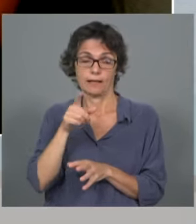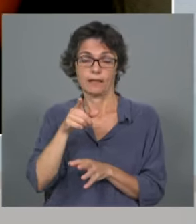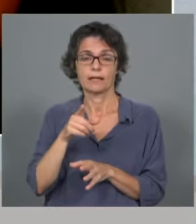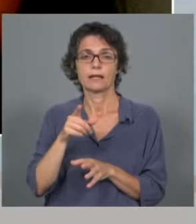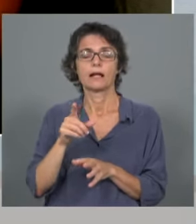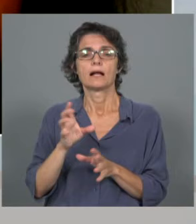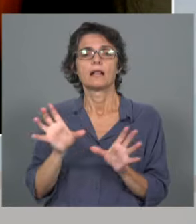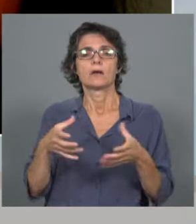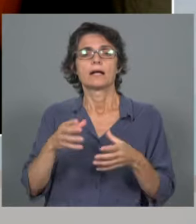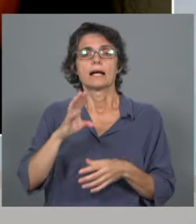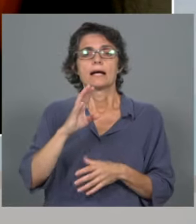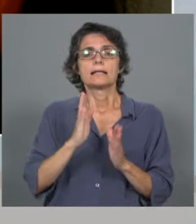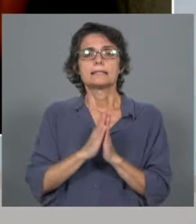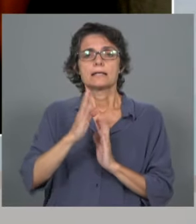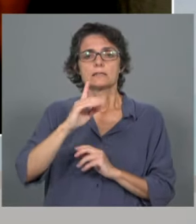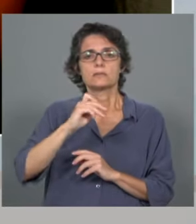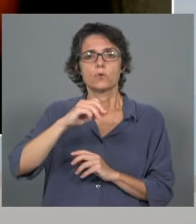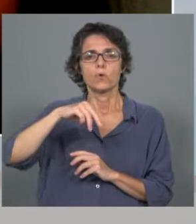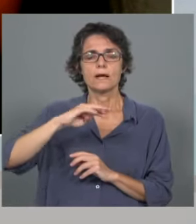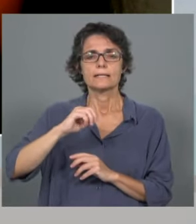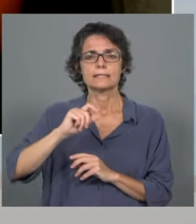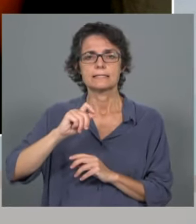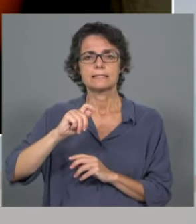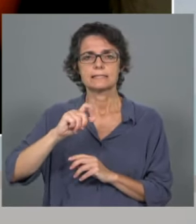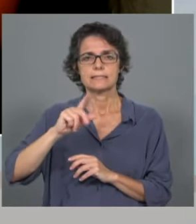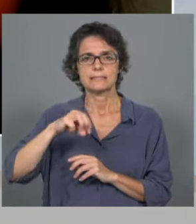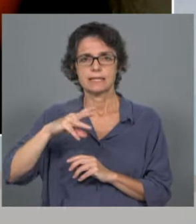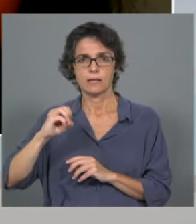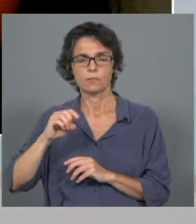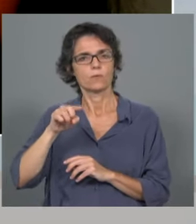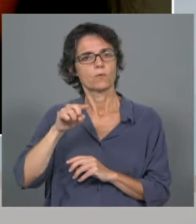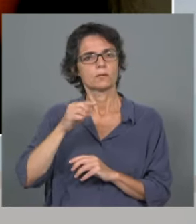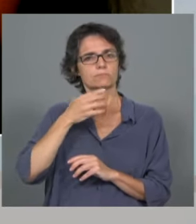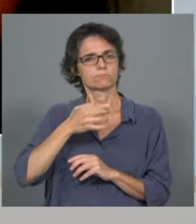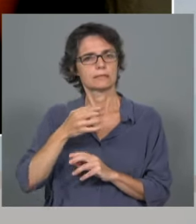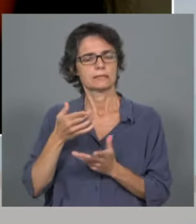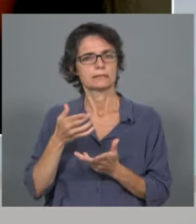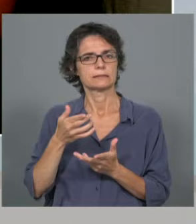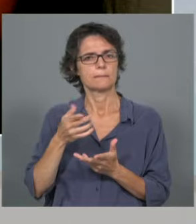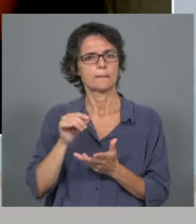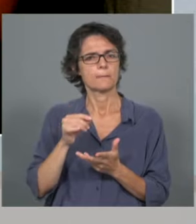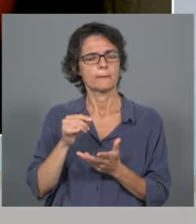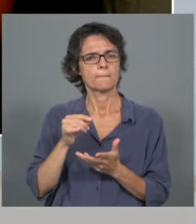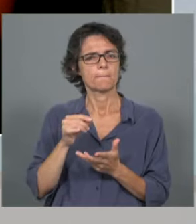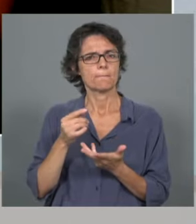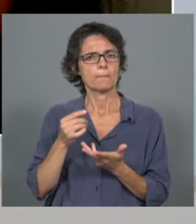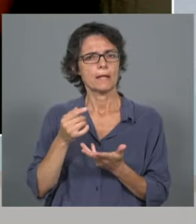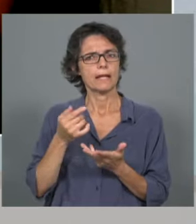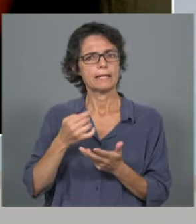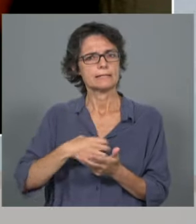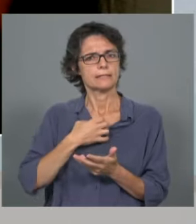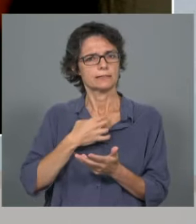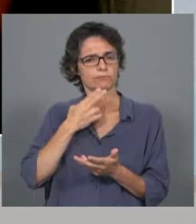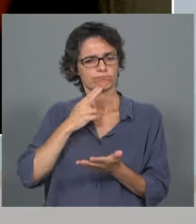Santo Anselmo, uma experiência ecuménica, esta também é uma realidade presente, também está